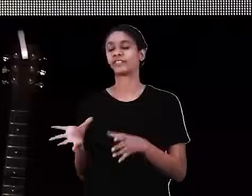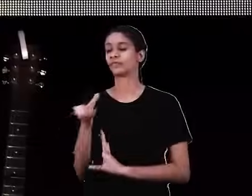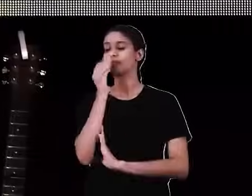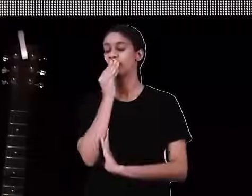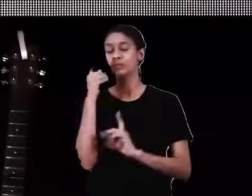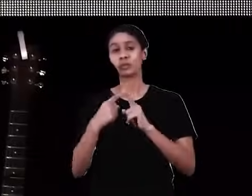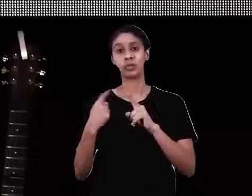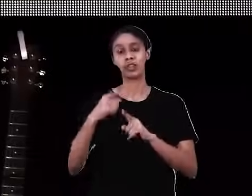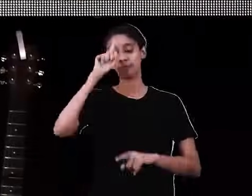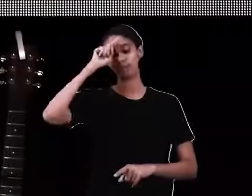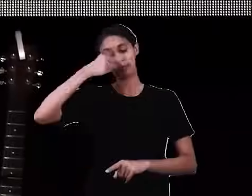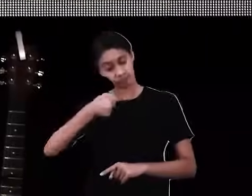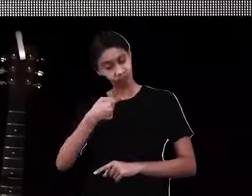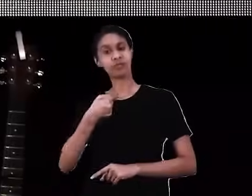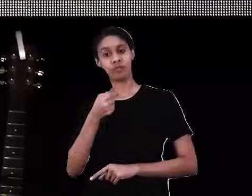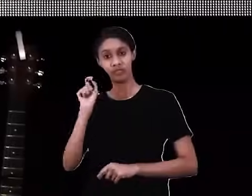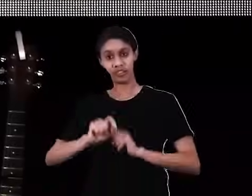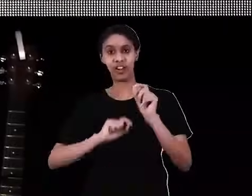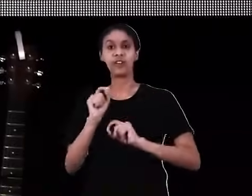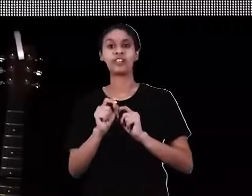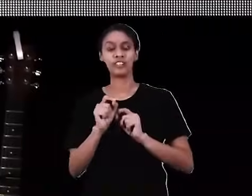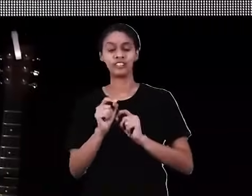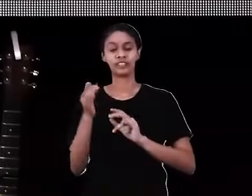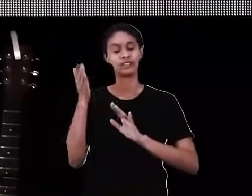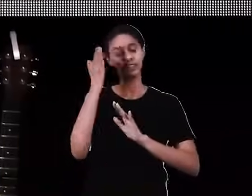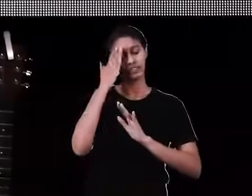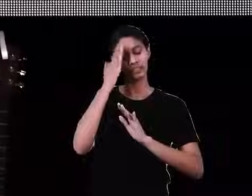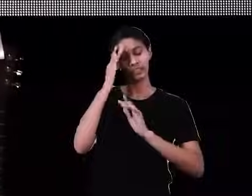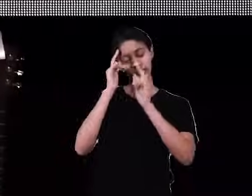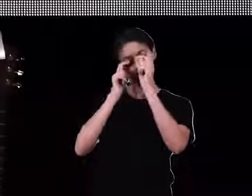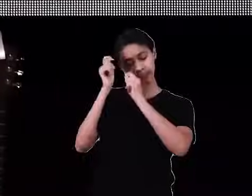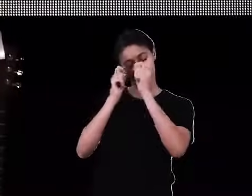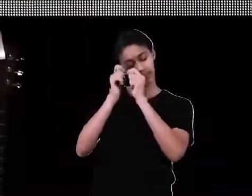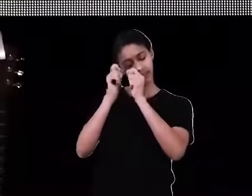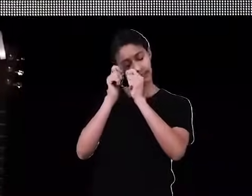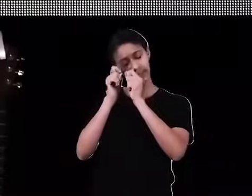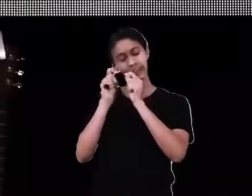governar a si mesmo... É isso, gente. É controlar pensamentos, palavras e atitudes.